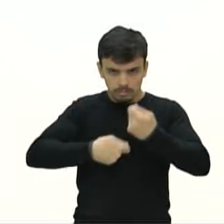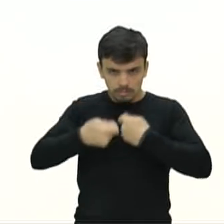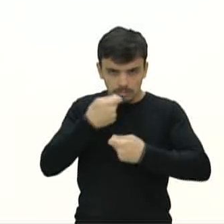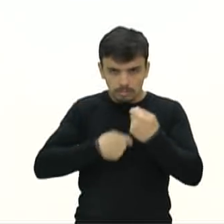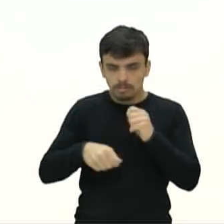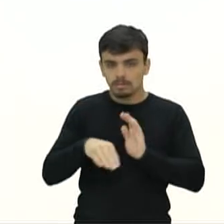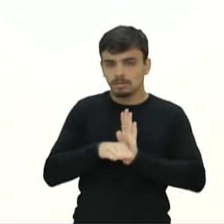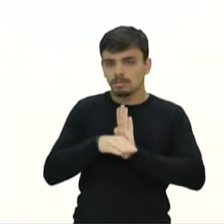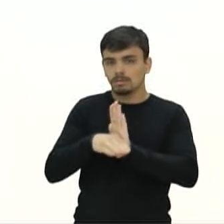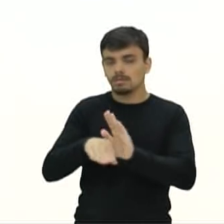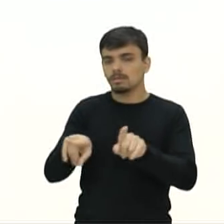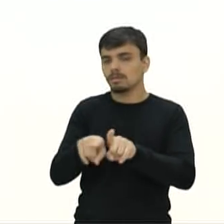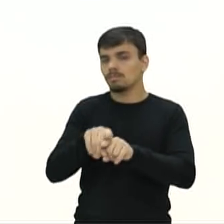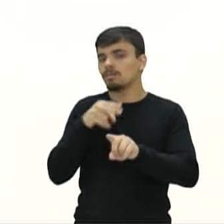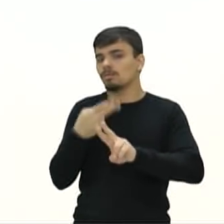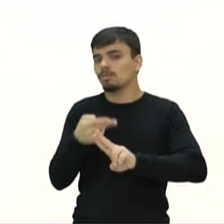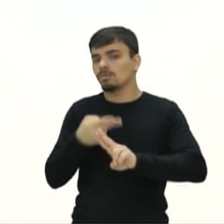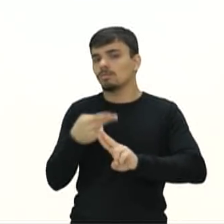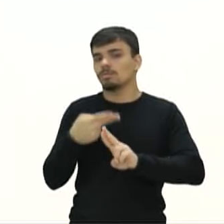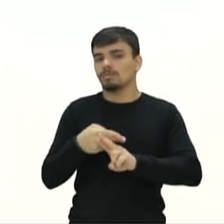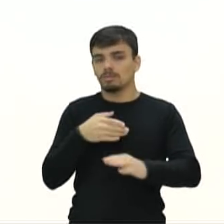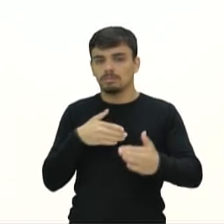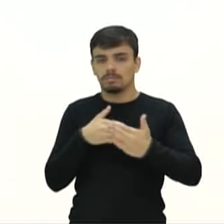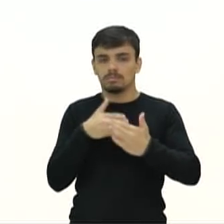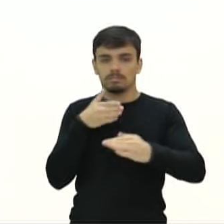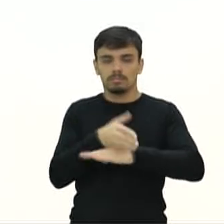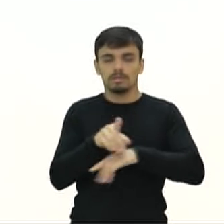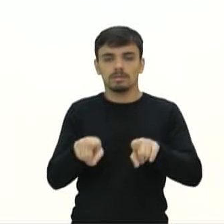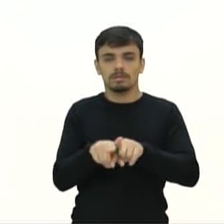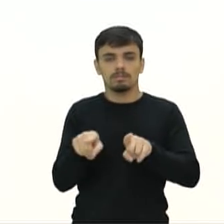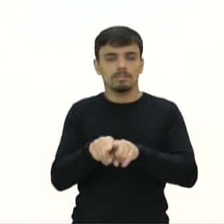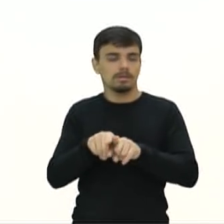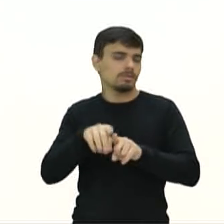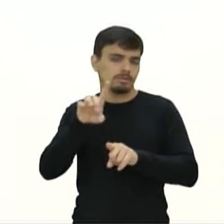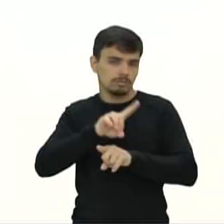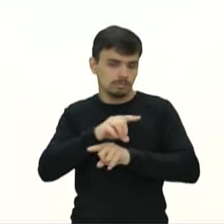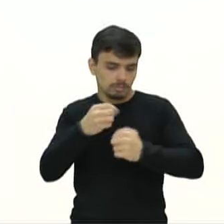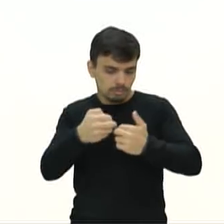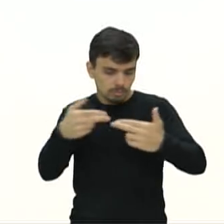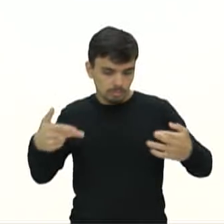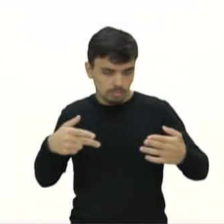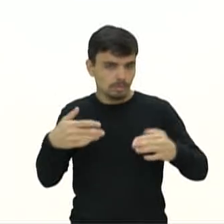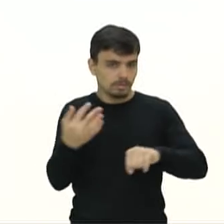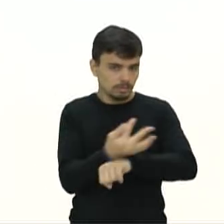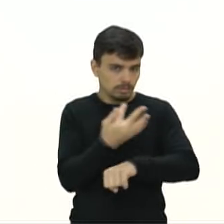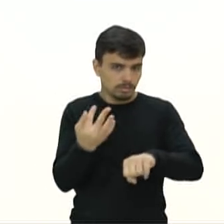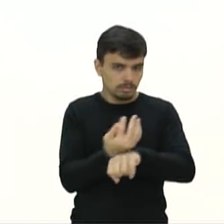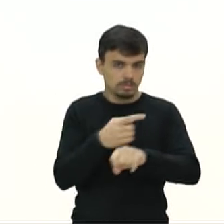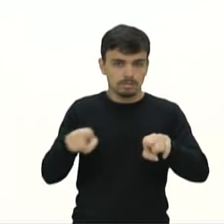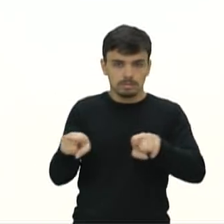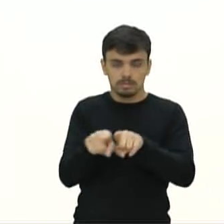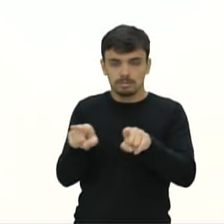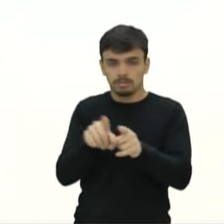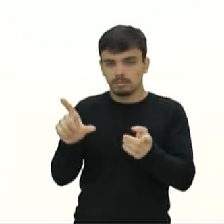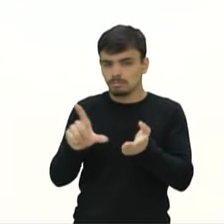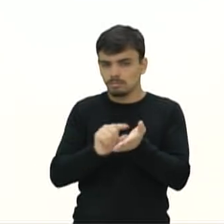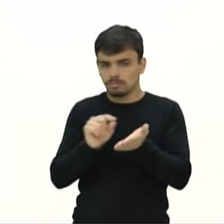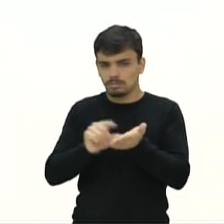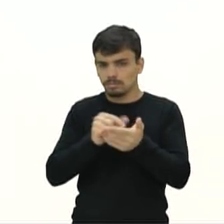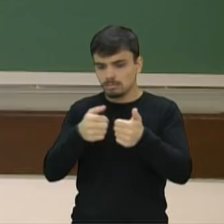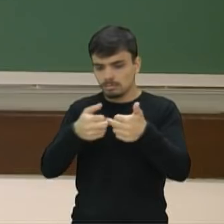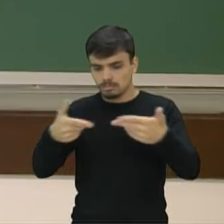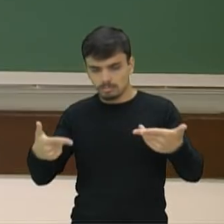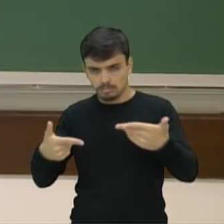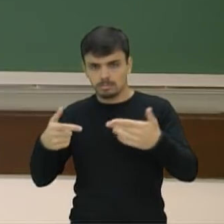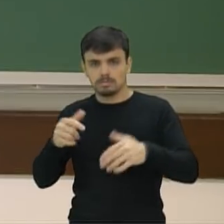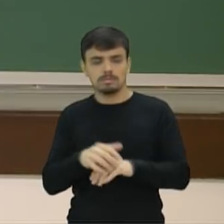do uso ilimitado, crescente e contínuo de bens duráveis, sobretudo de artigos supérfluos. Então,